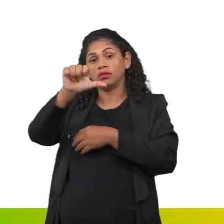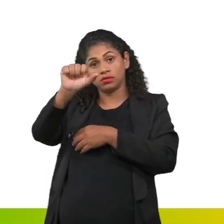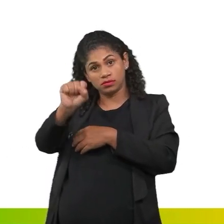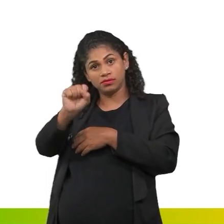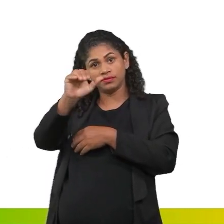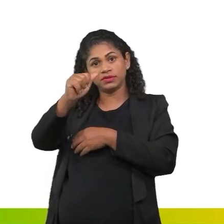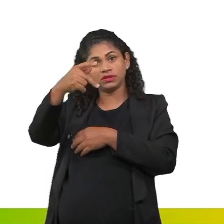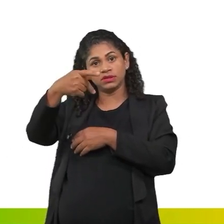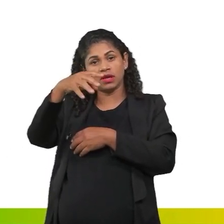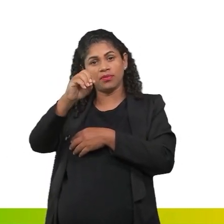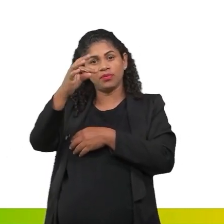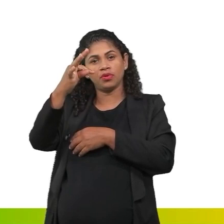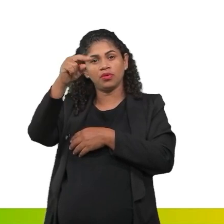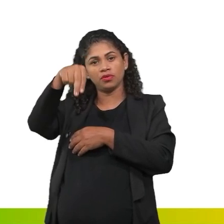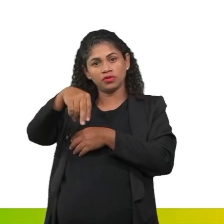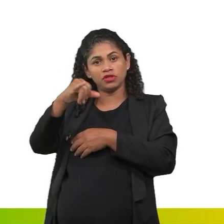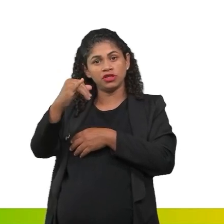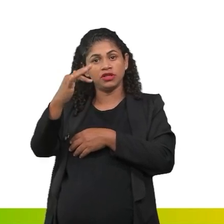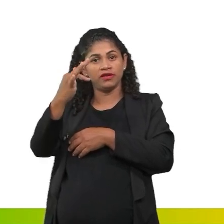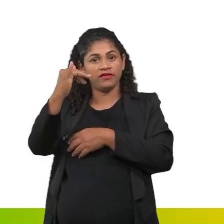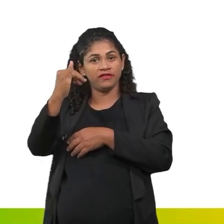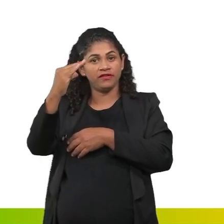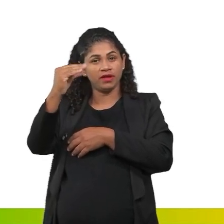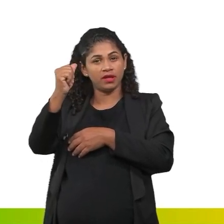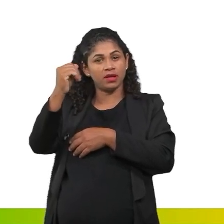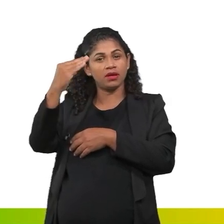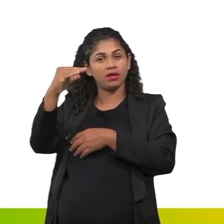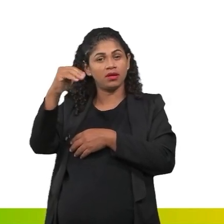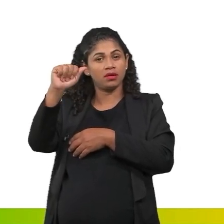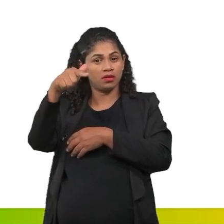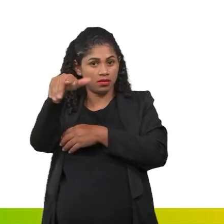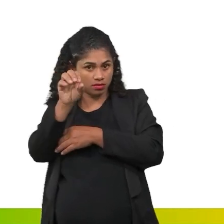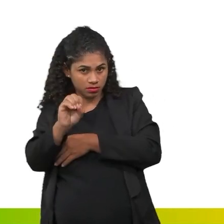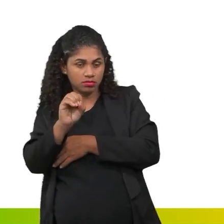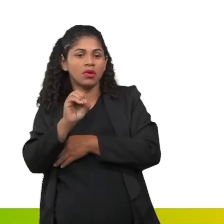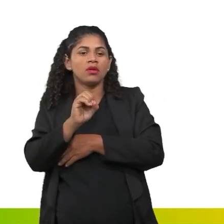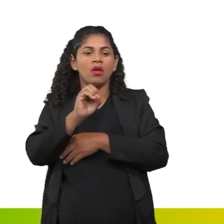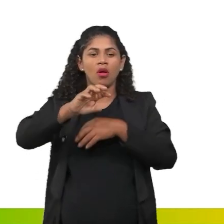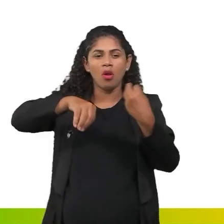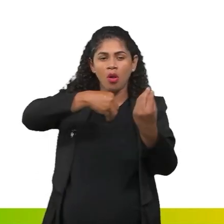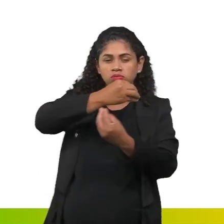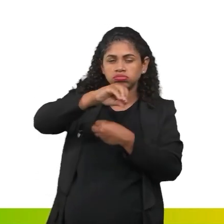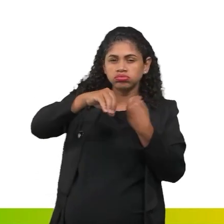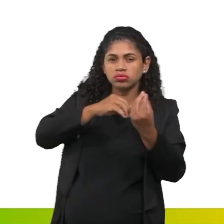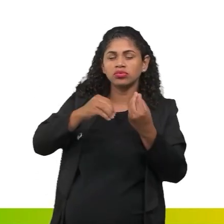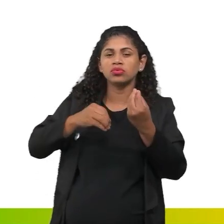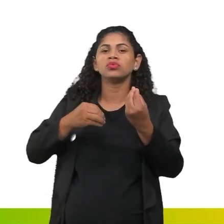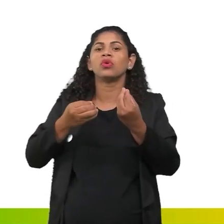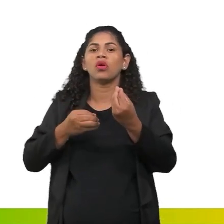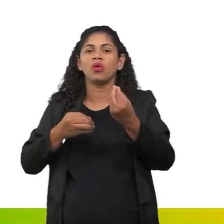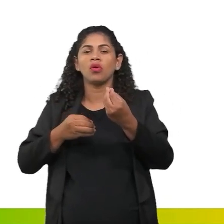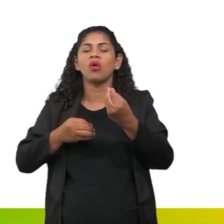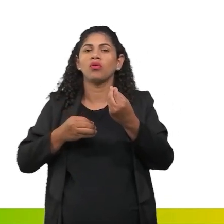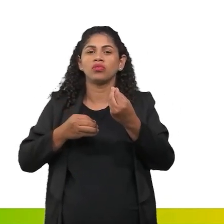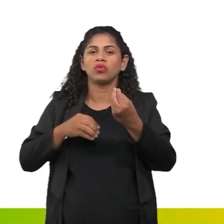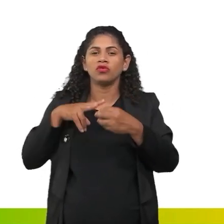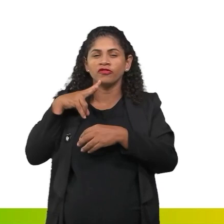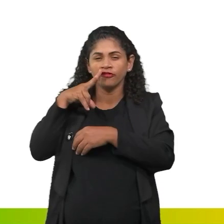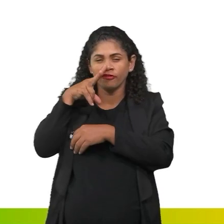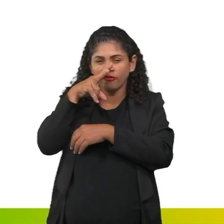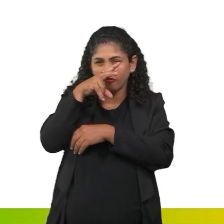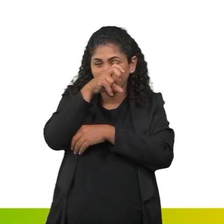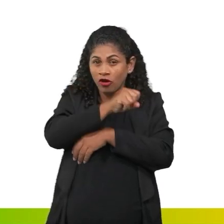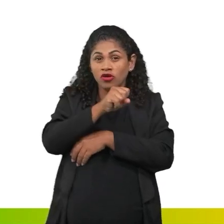processo ocorre quando gorduras ou óleos, né, os triglicerídeos, reagem com uma base forte, né, como o hidróxido